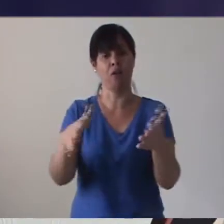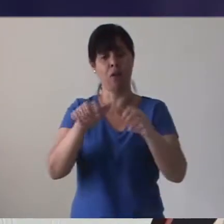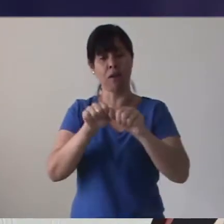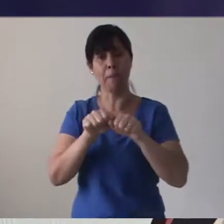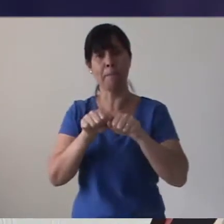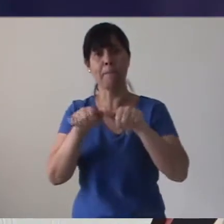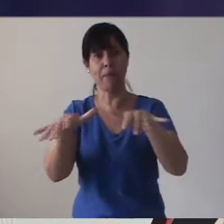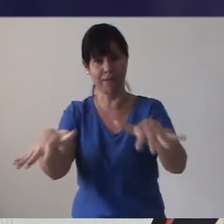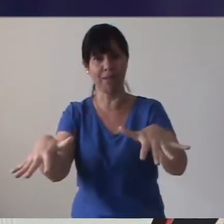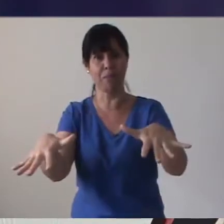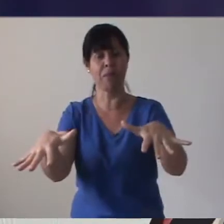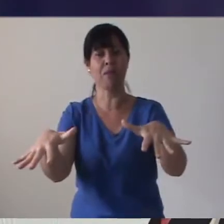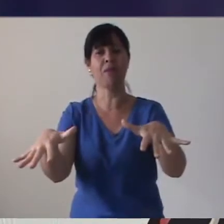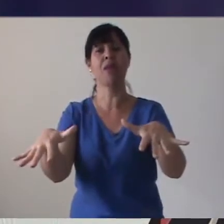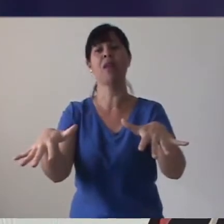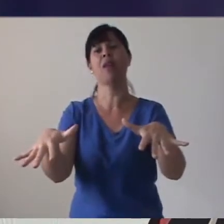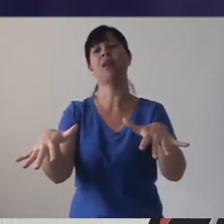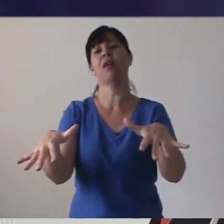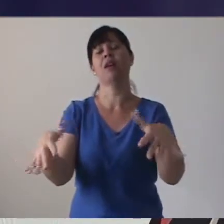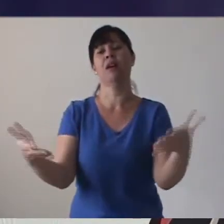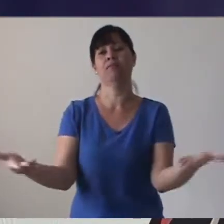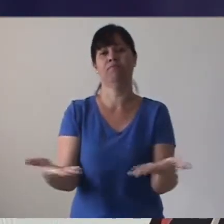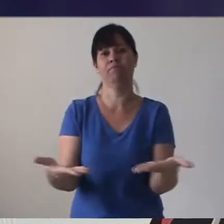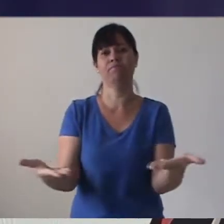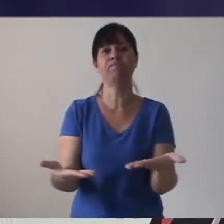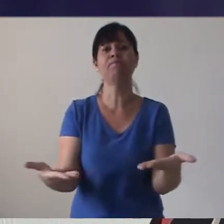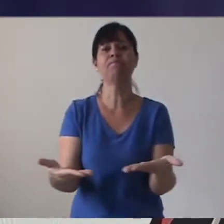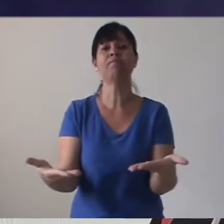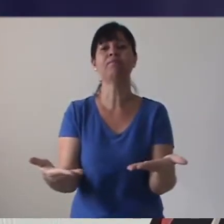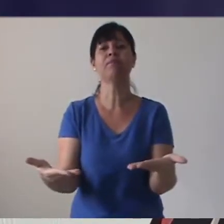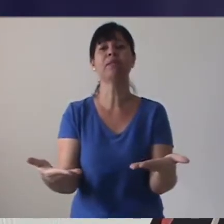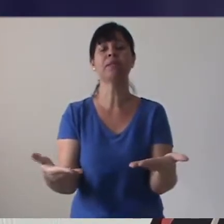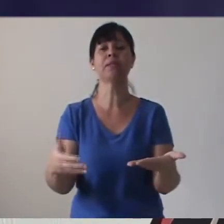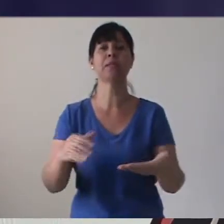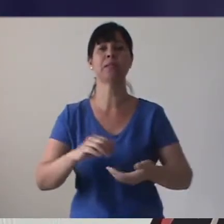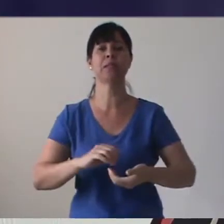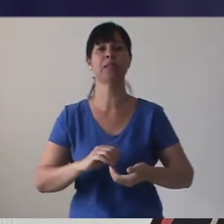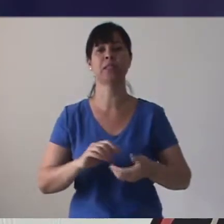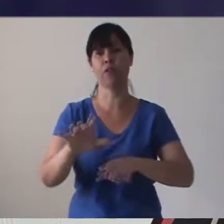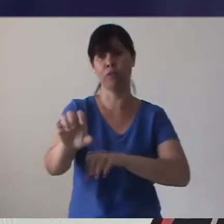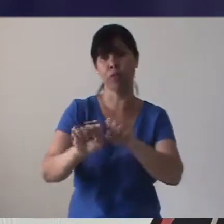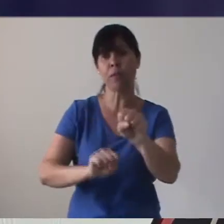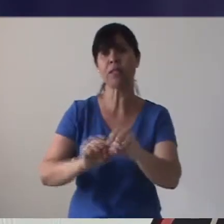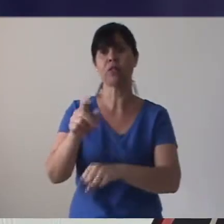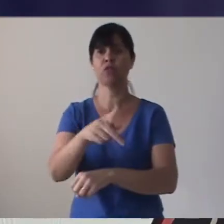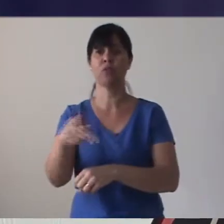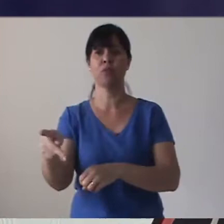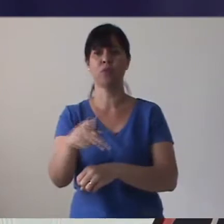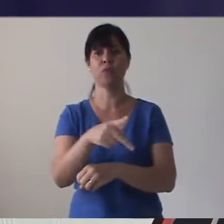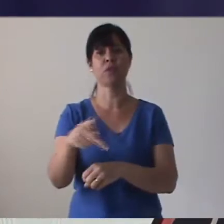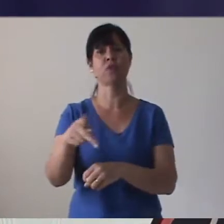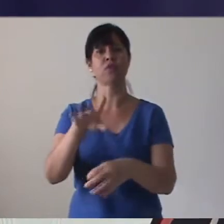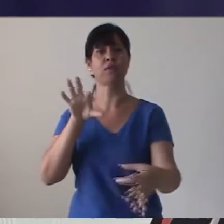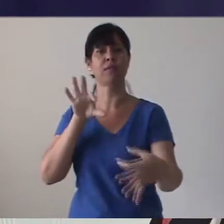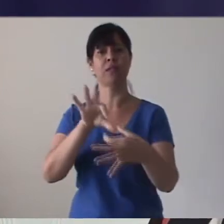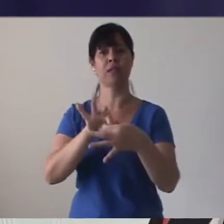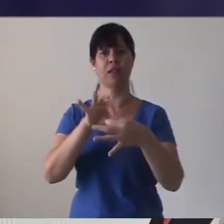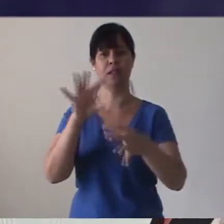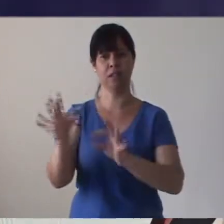no que tange ao processo agora, né, da pandemia, né, na formação de professores em